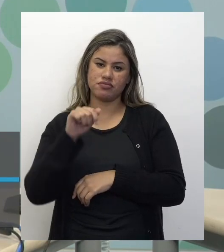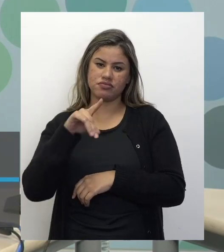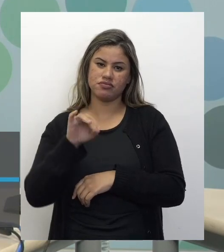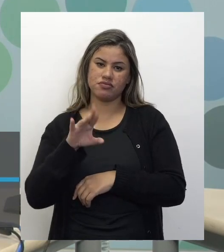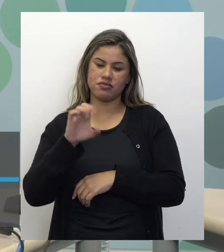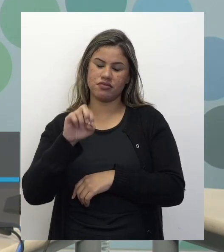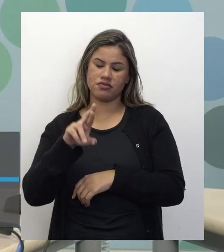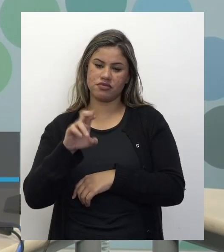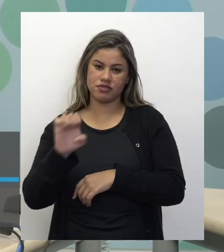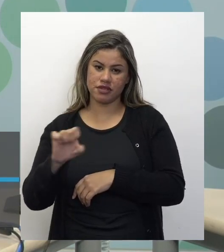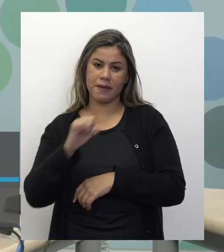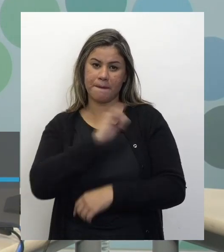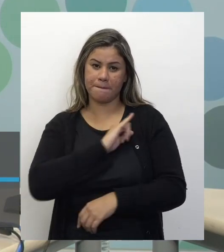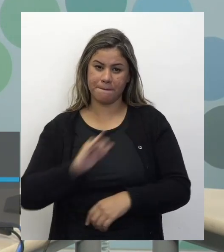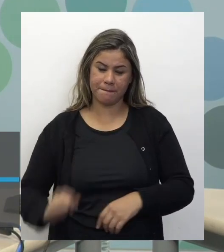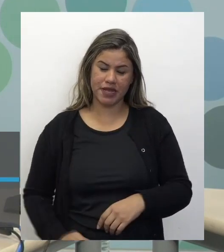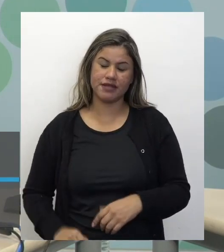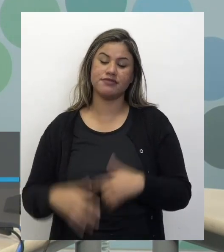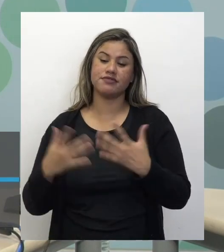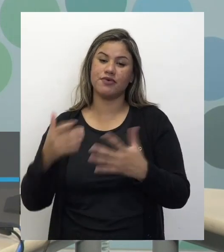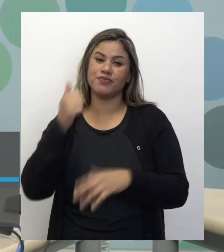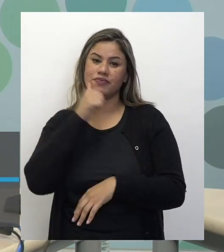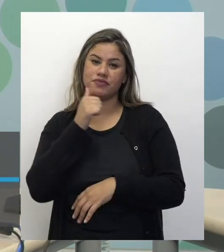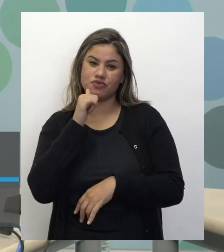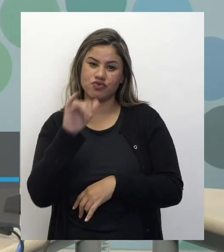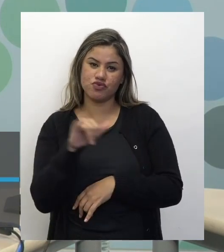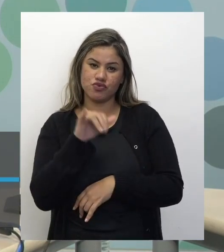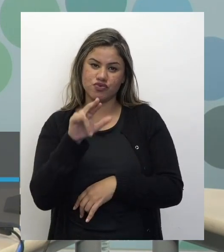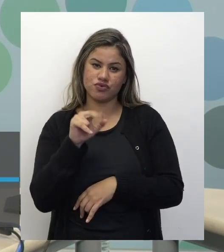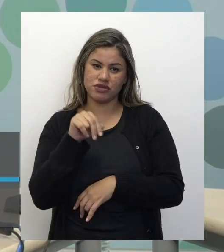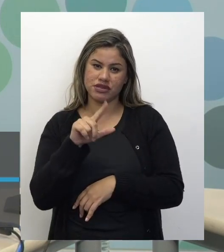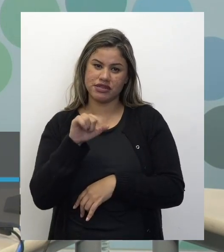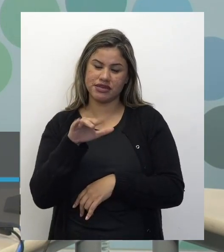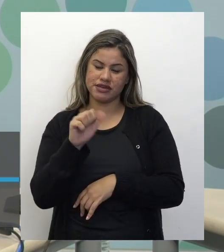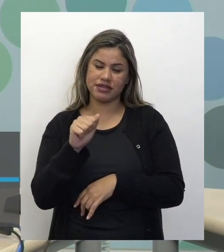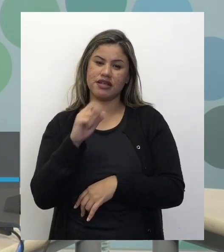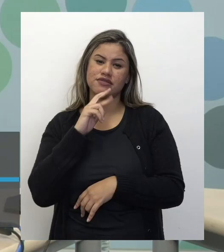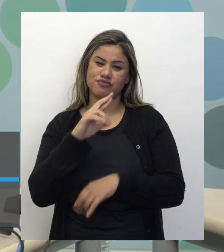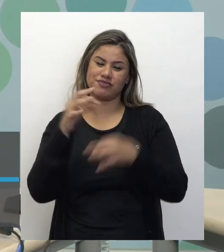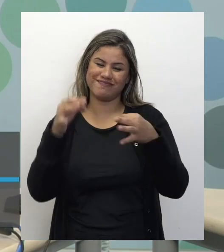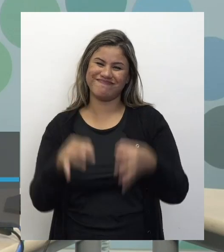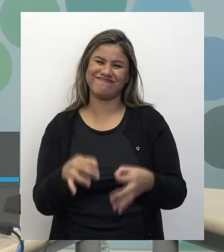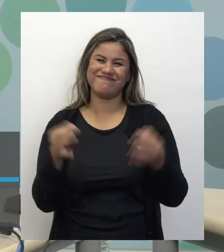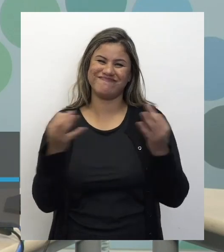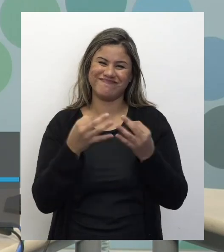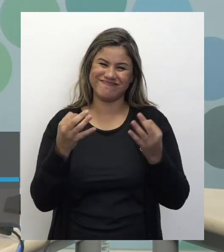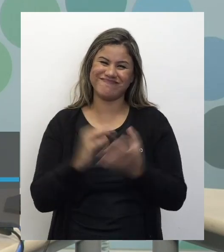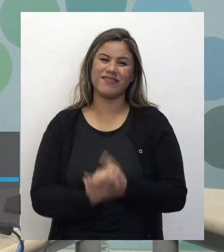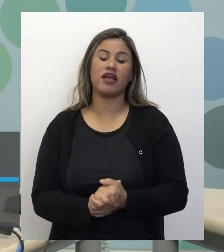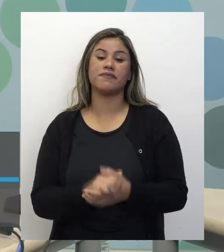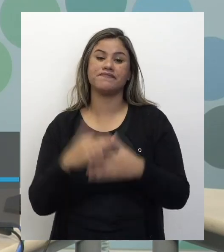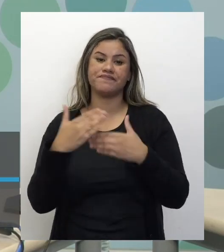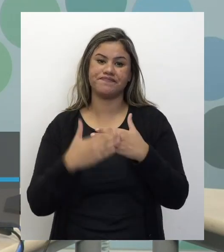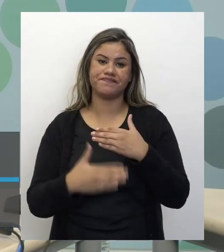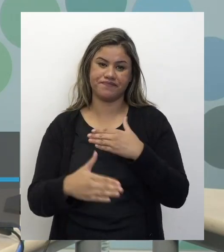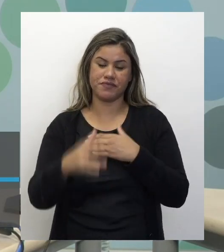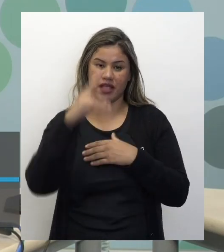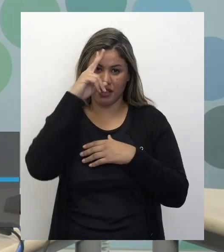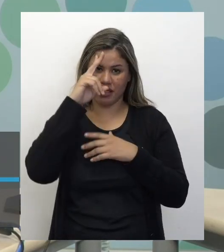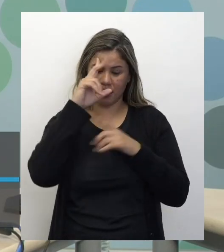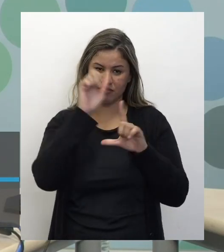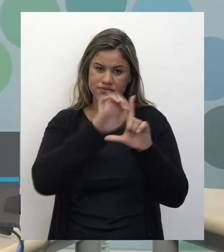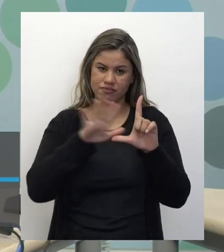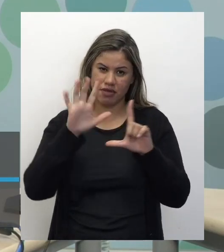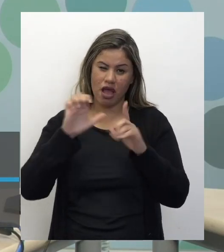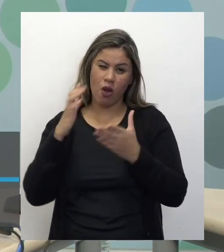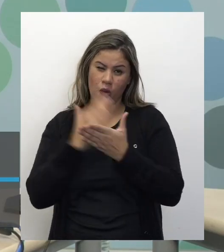foi perfeita na sua ponderação, é isso mesmo, tá? Então, vamos continuar aqui. Lembra da imagem que a gente colocou lá no